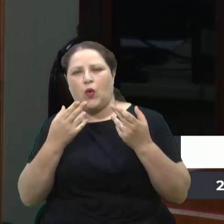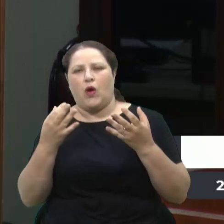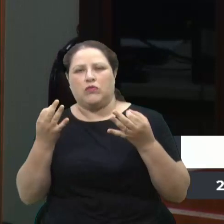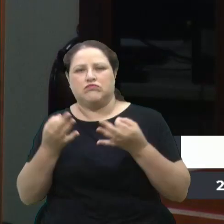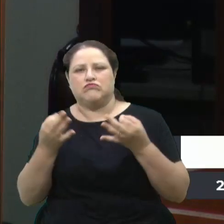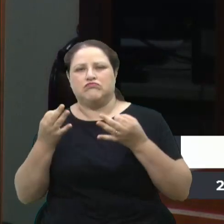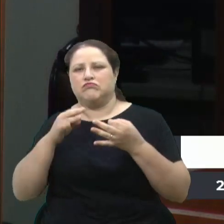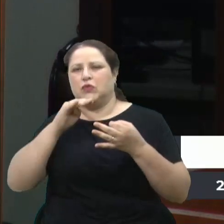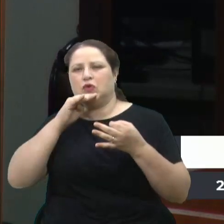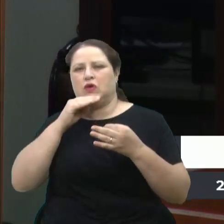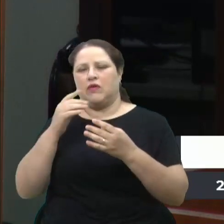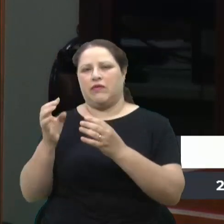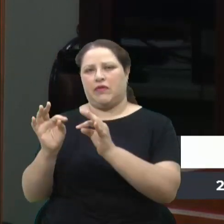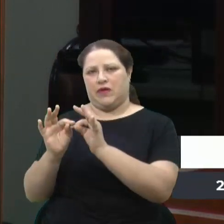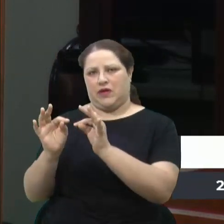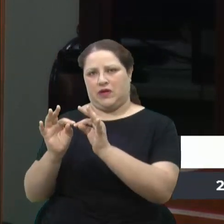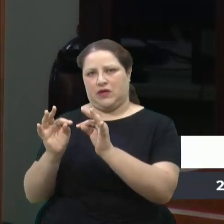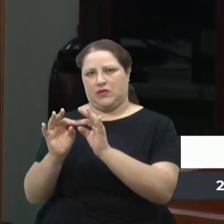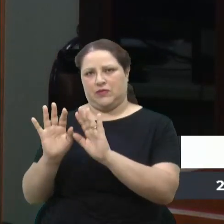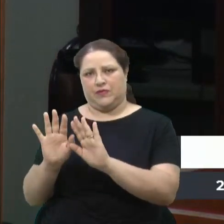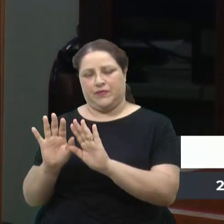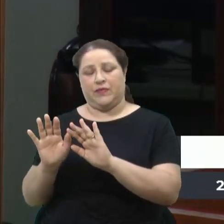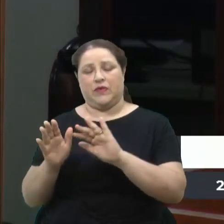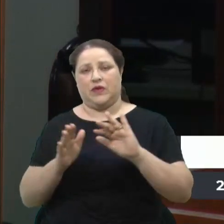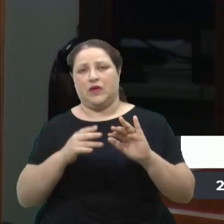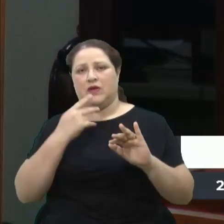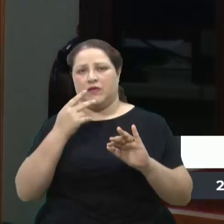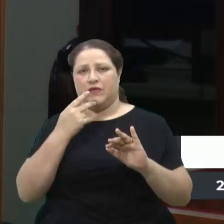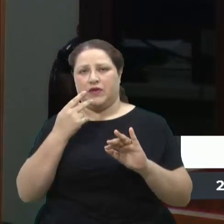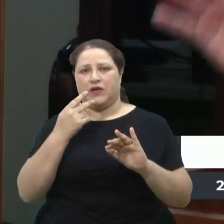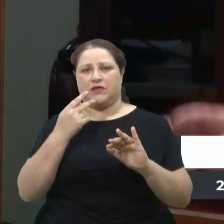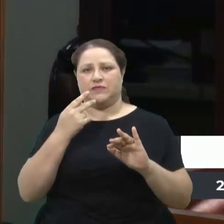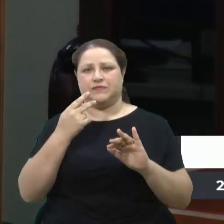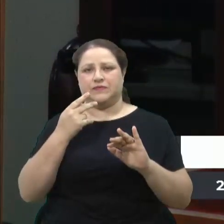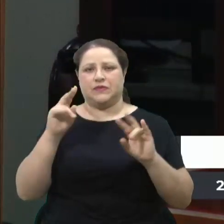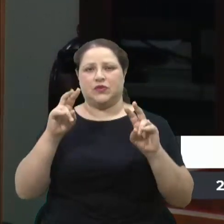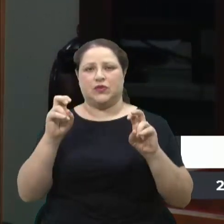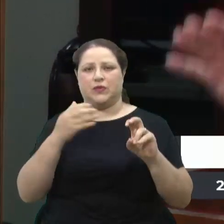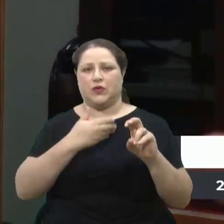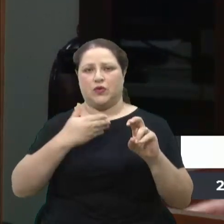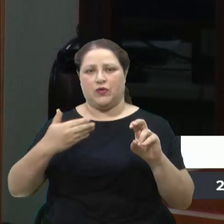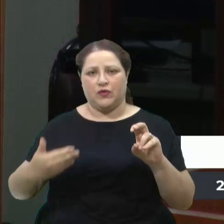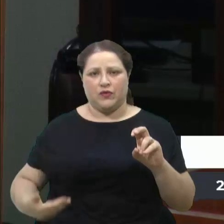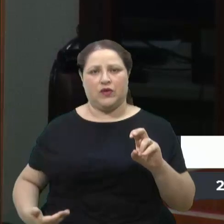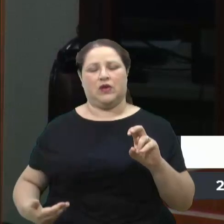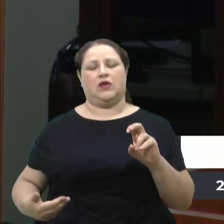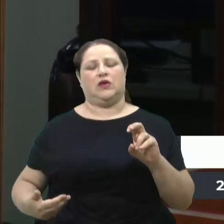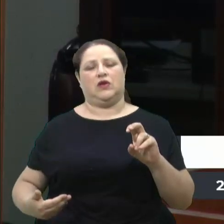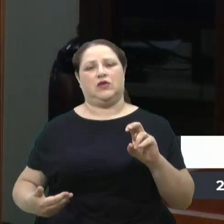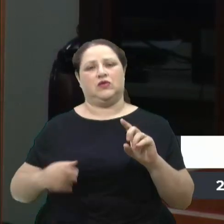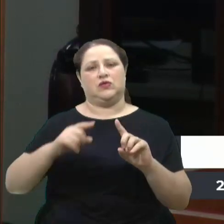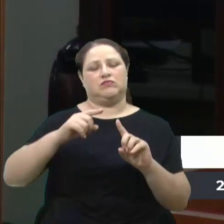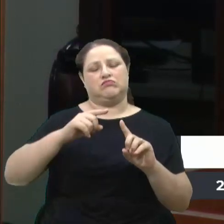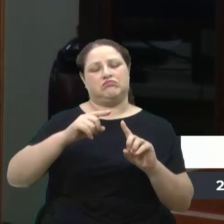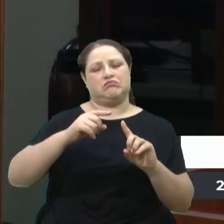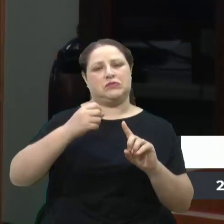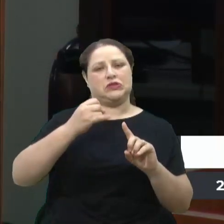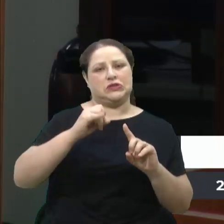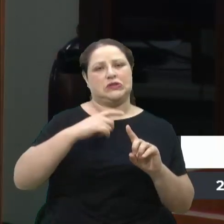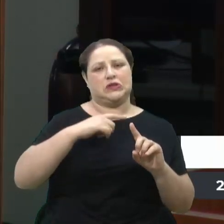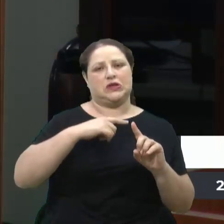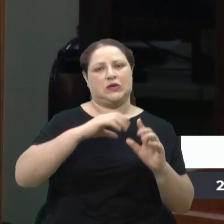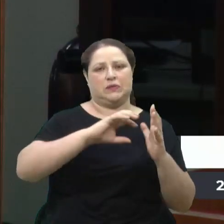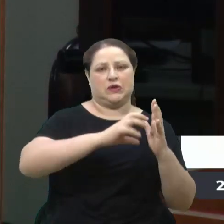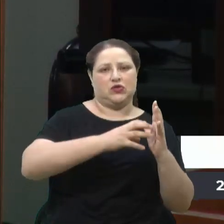dizer o seguinte, que eu acho que um governo independente do partido dele, da ideologia dele, ele deveria seguir